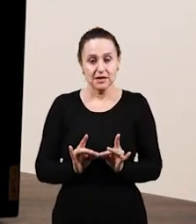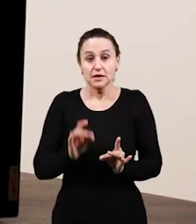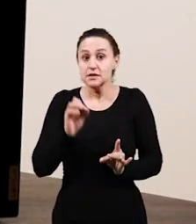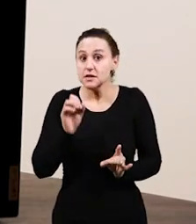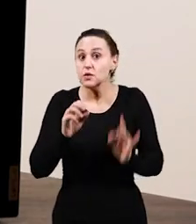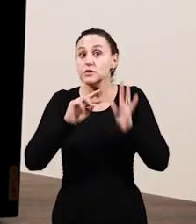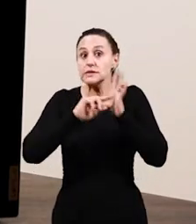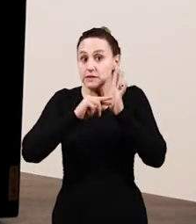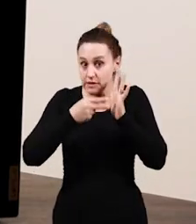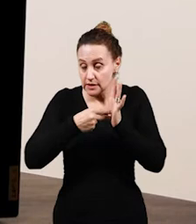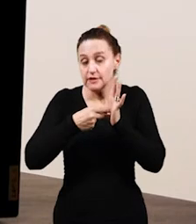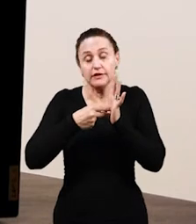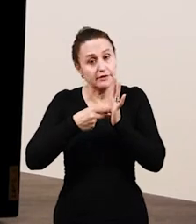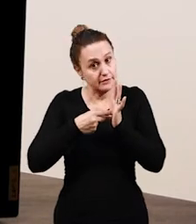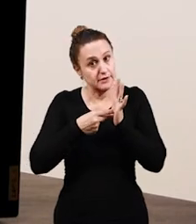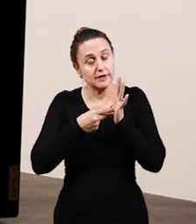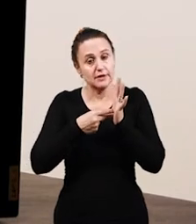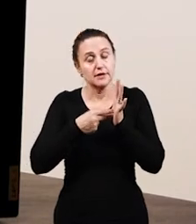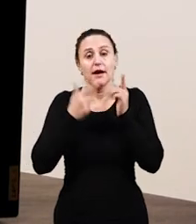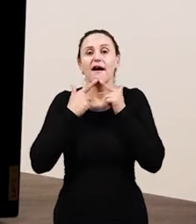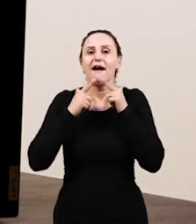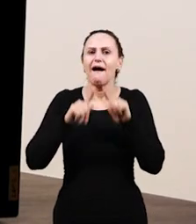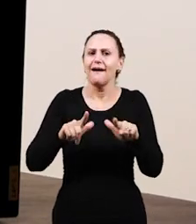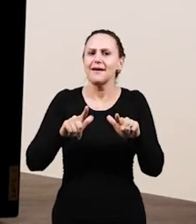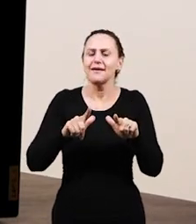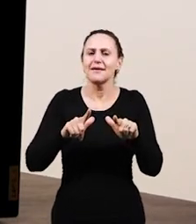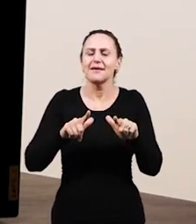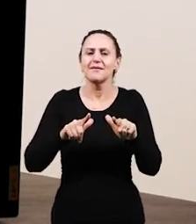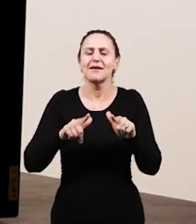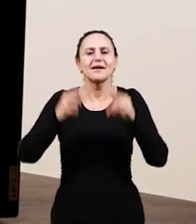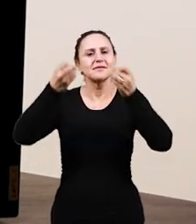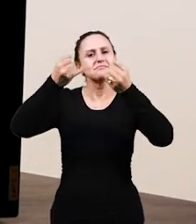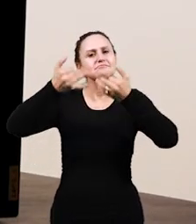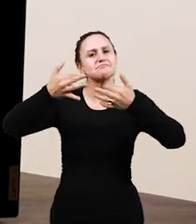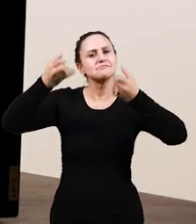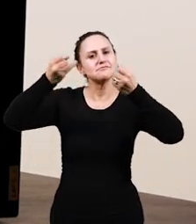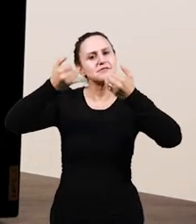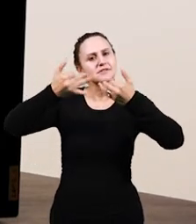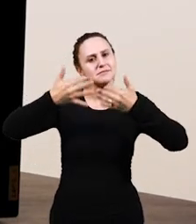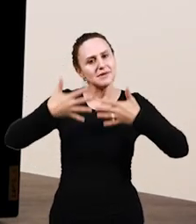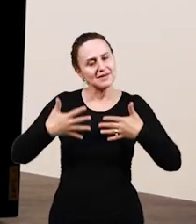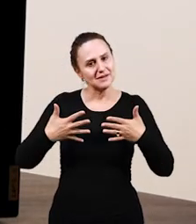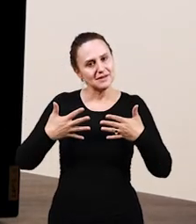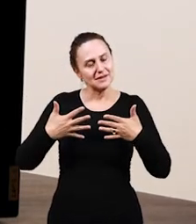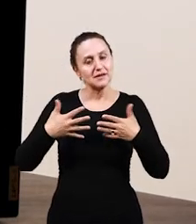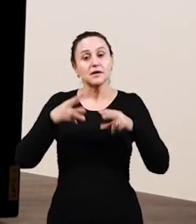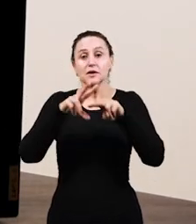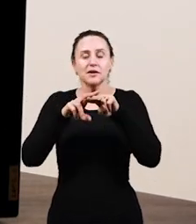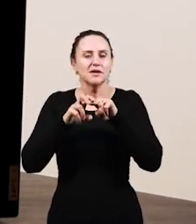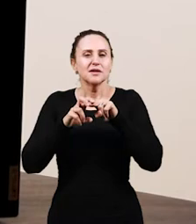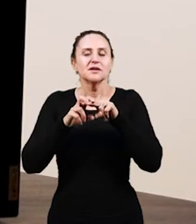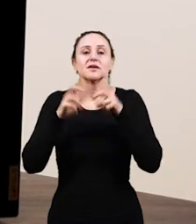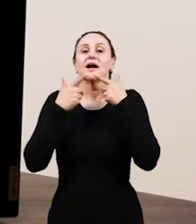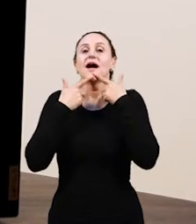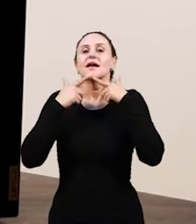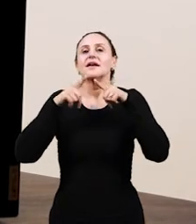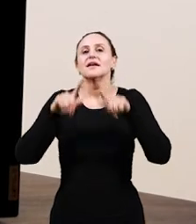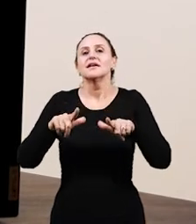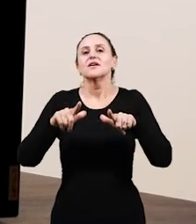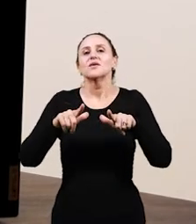significa que a língua se Deixa explicar entrar por isso que a gente disse que a língua é